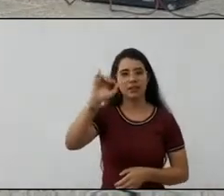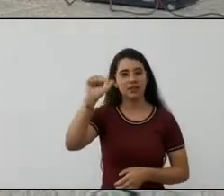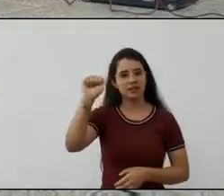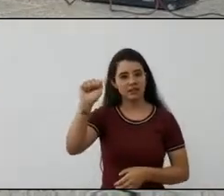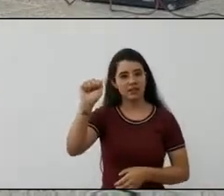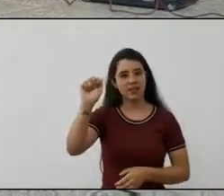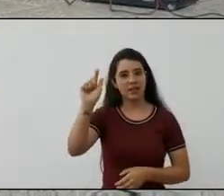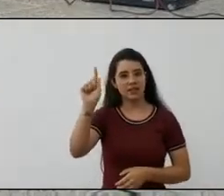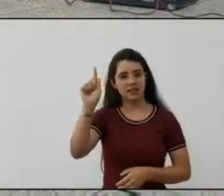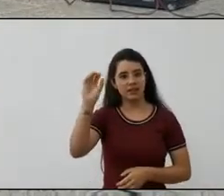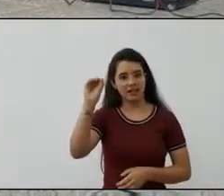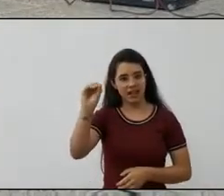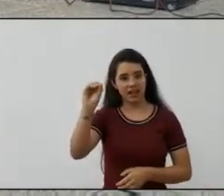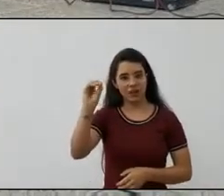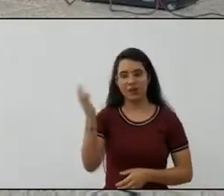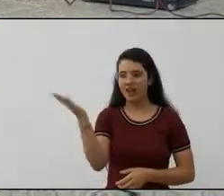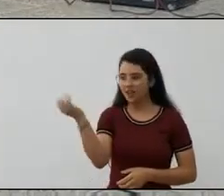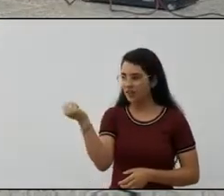Venha botar fogo aqui.